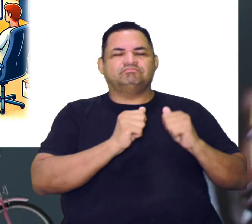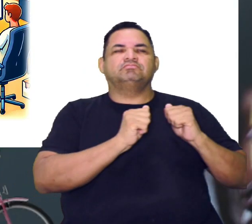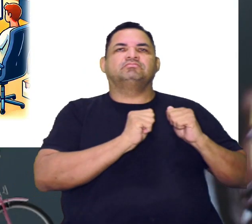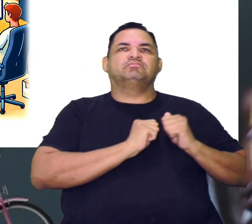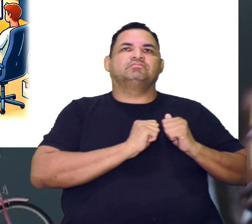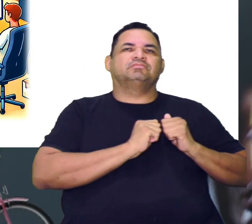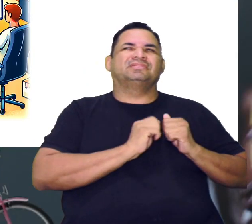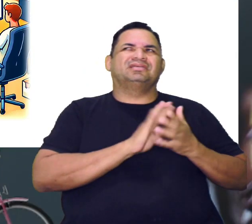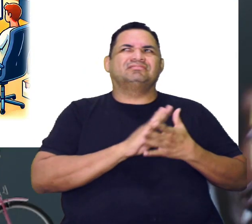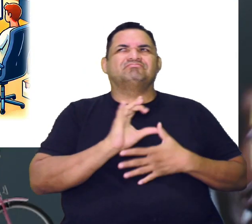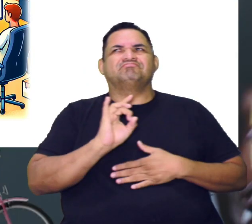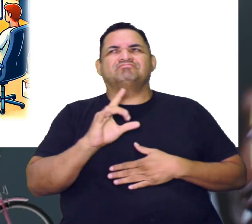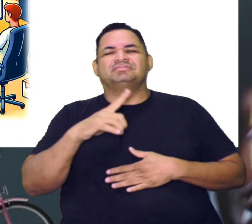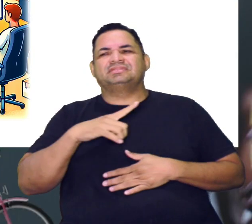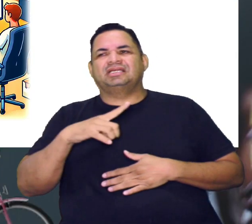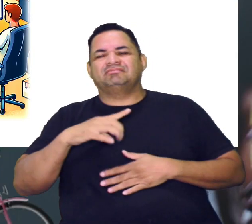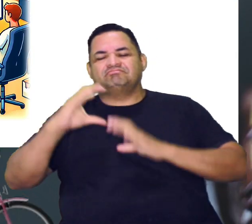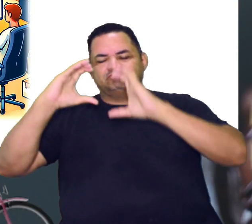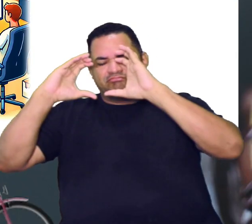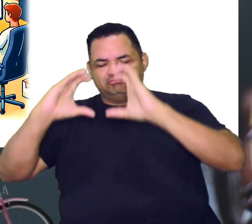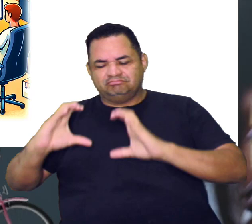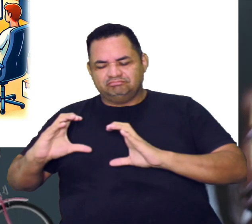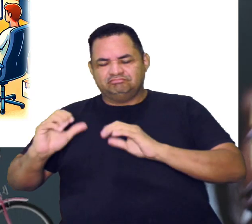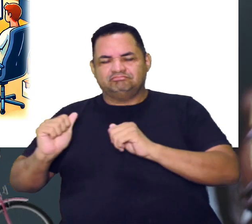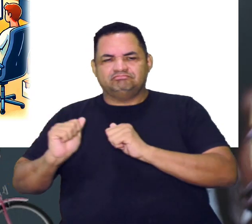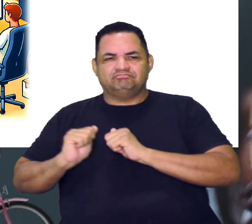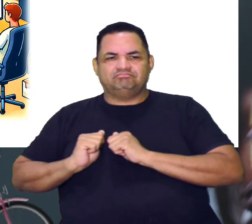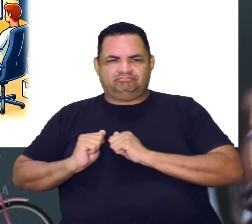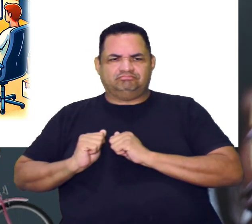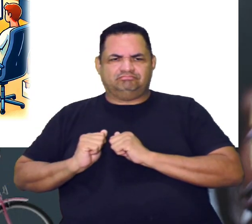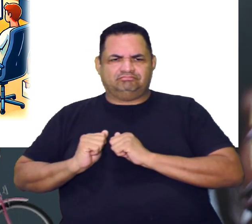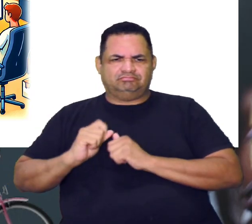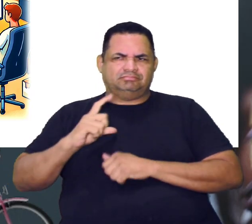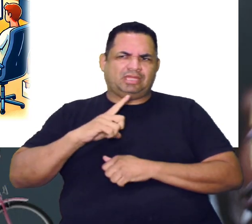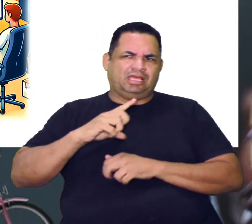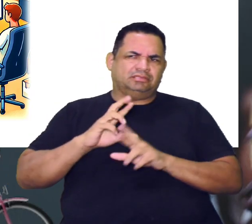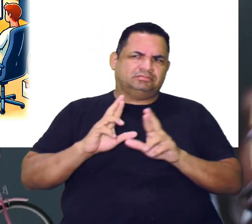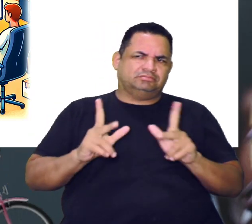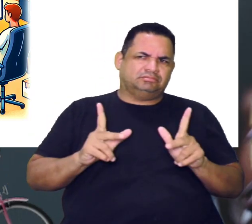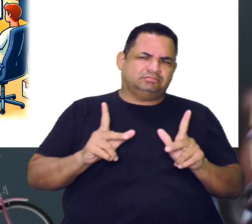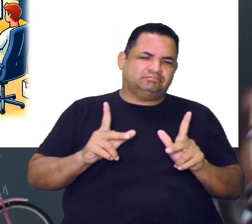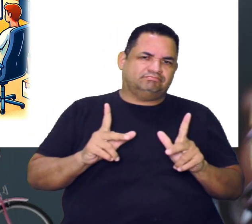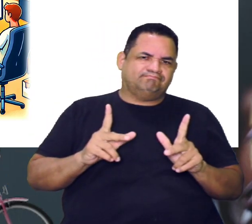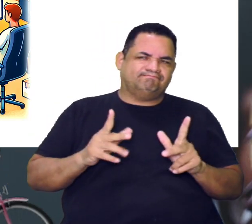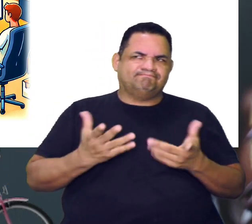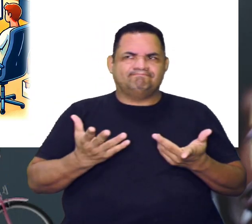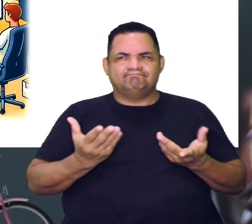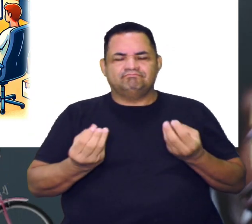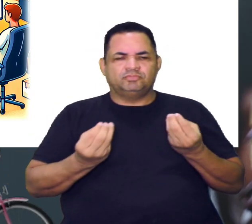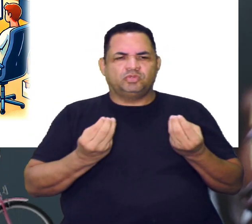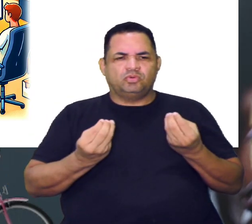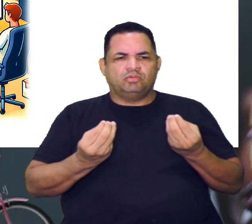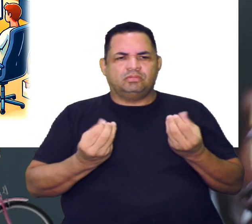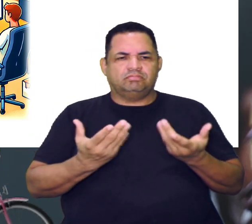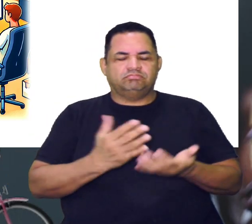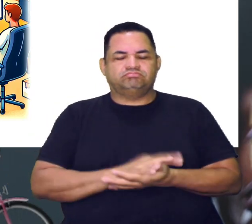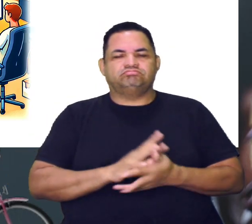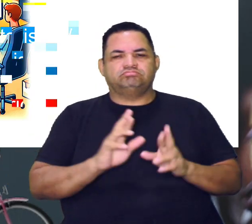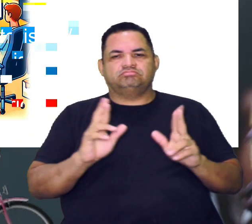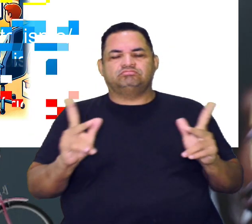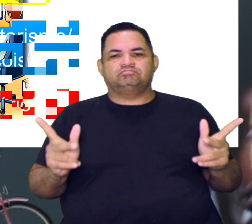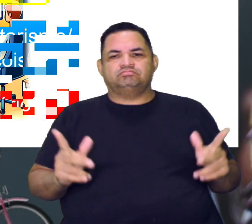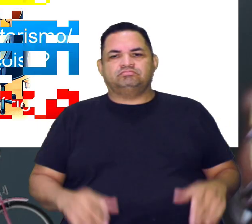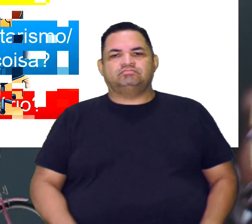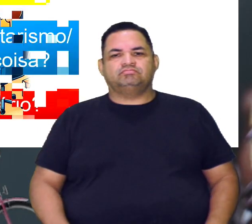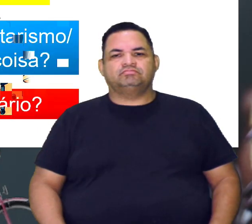que eu só tenho comportamento sedentário? Tem uma diferença, será? Será que é só a palavra comportamento? Vamos ver.